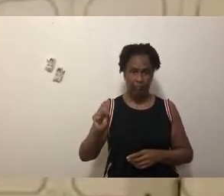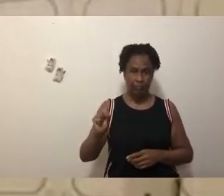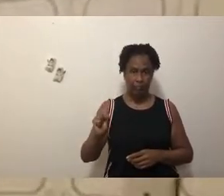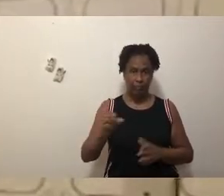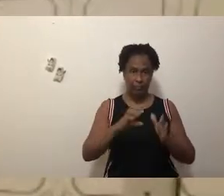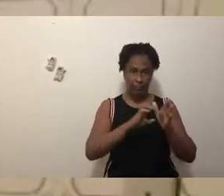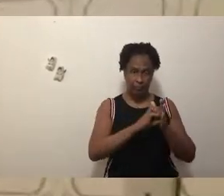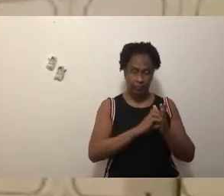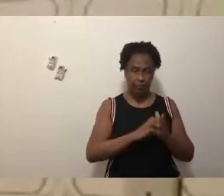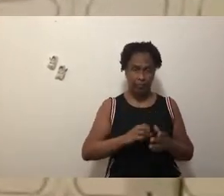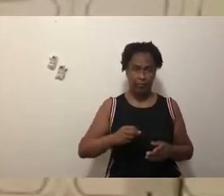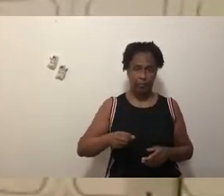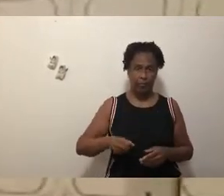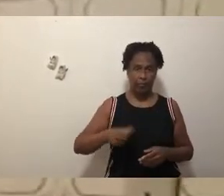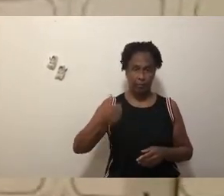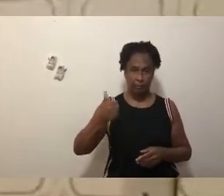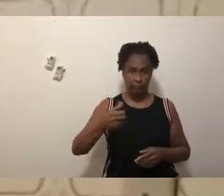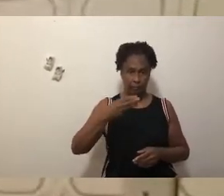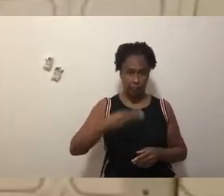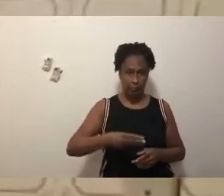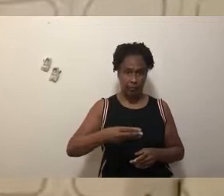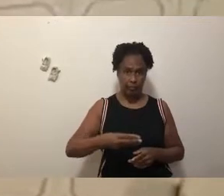32. Ouçamos.